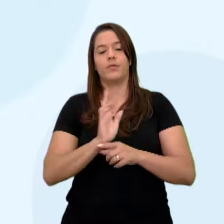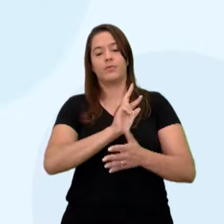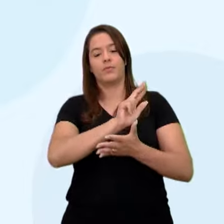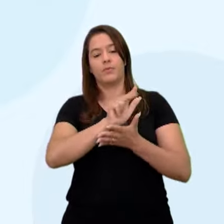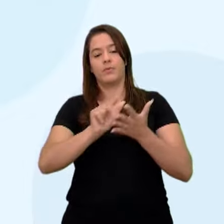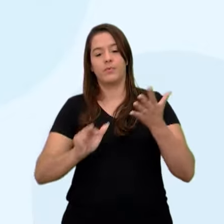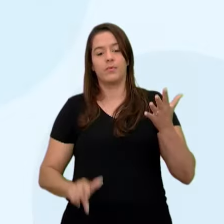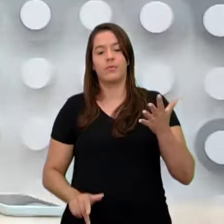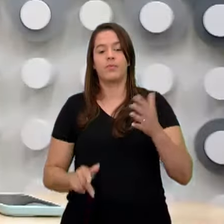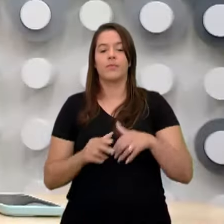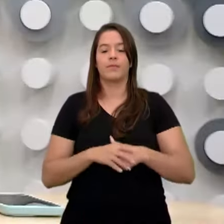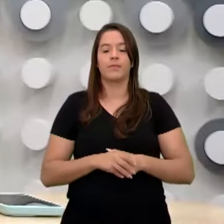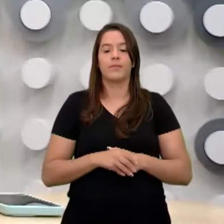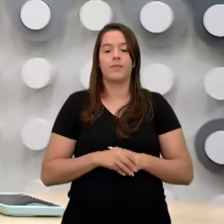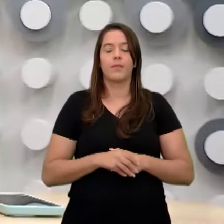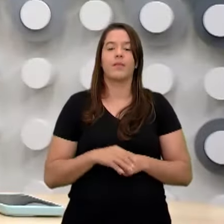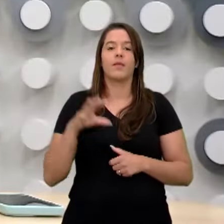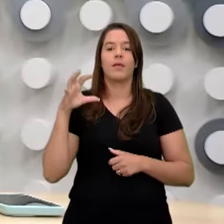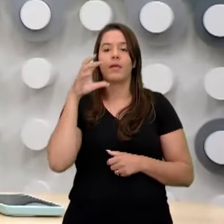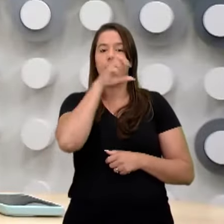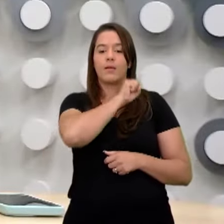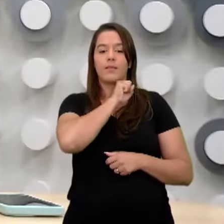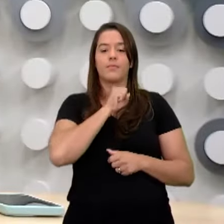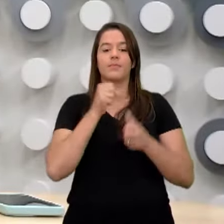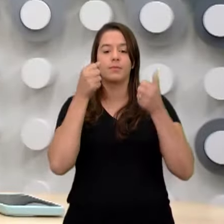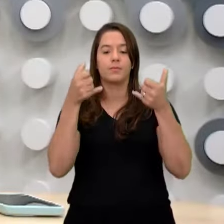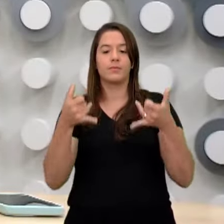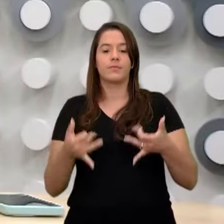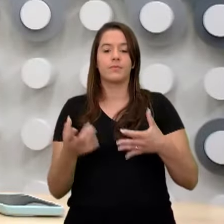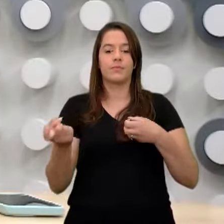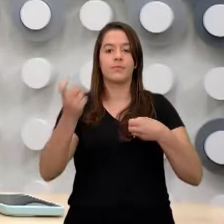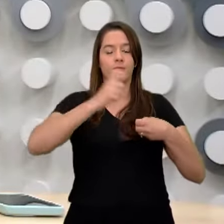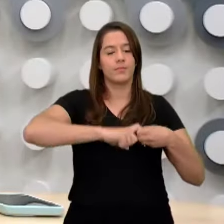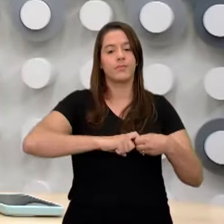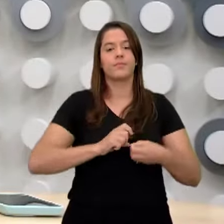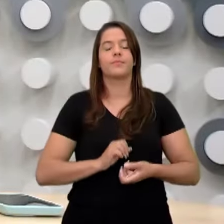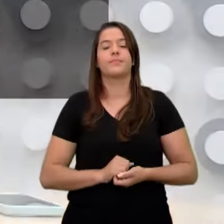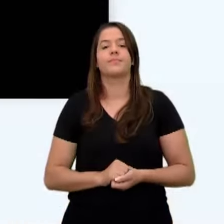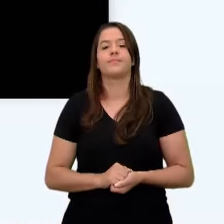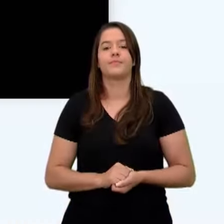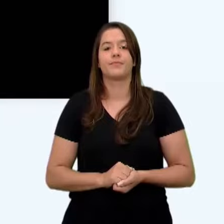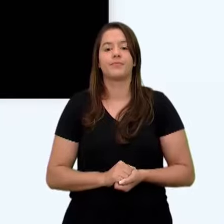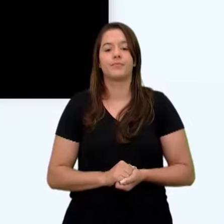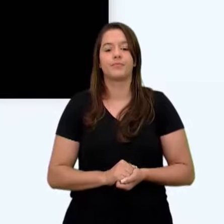placas tectônicas, tá certo? É um vídeo rapidinho e daqui a pouco nós voltamos.